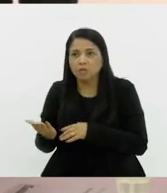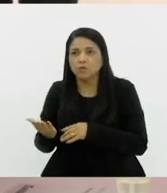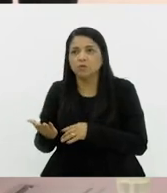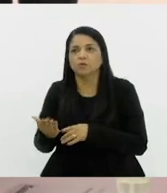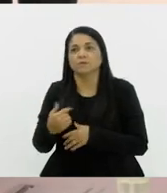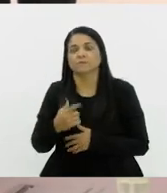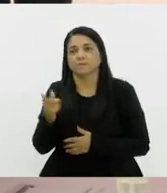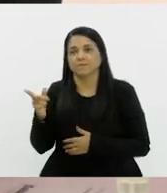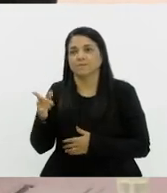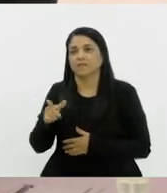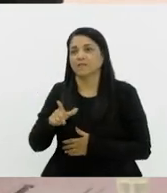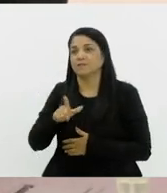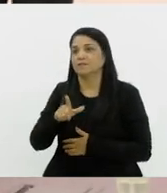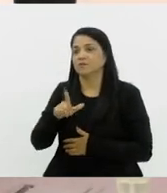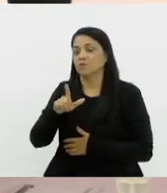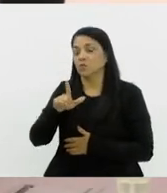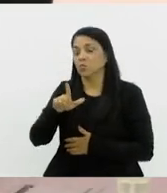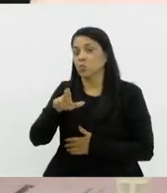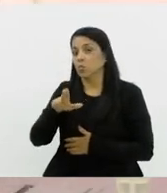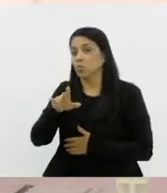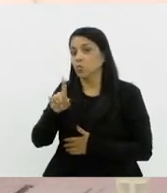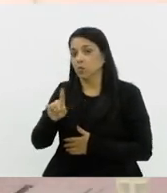muito obrigado. Rapidamente. Terminou já.